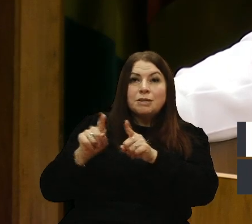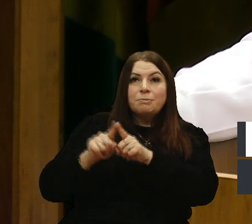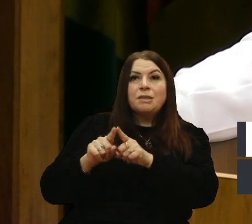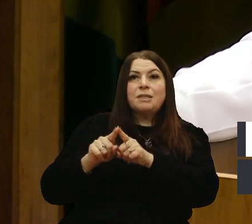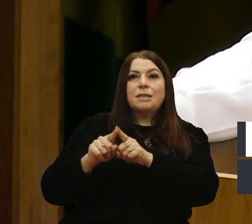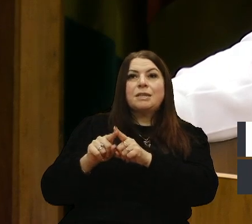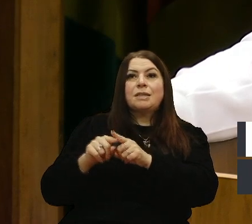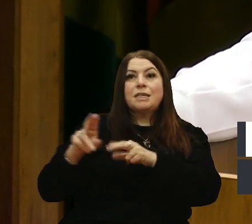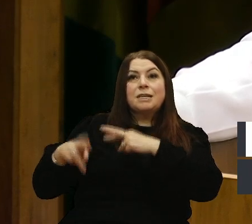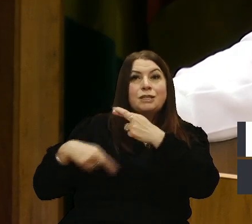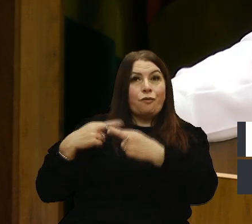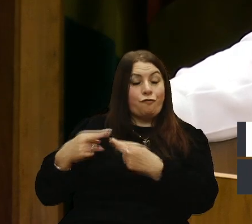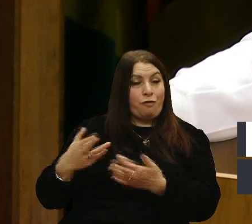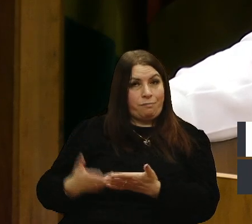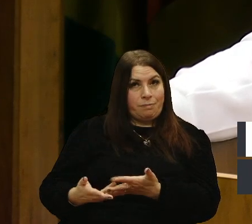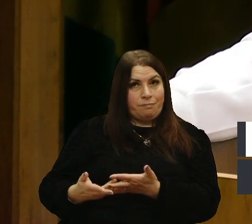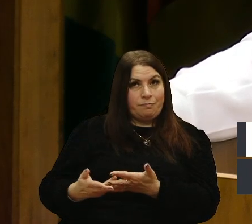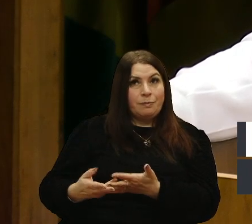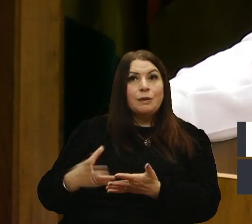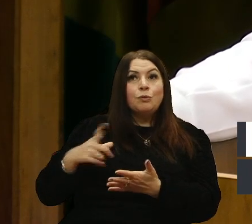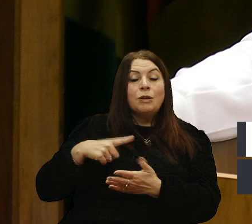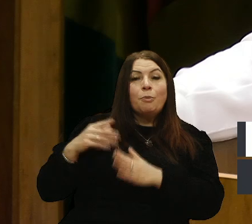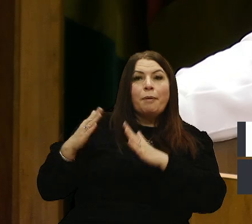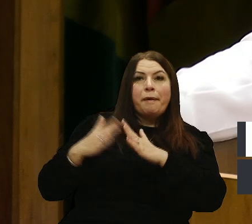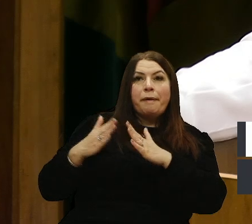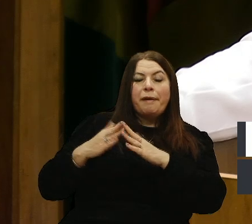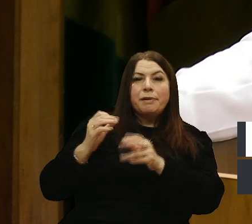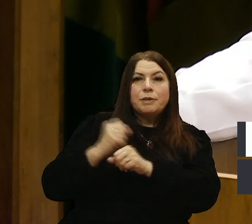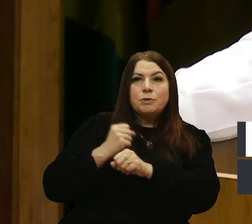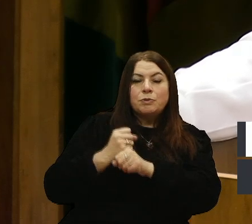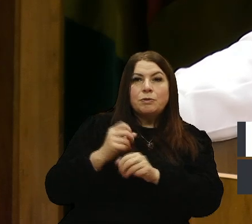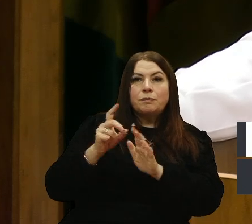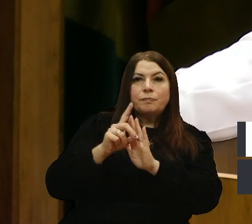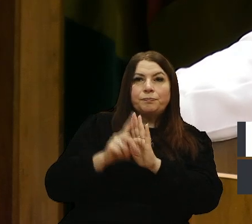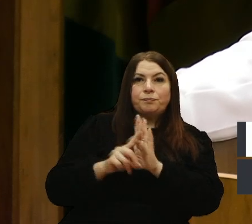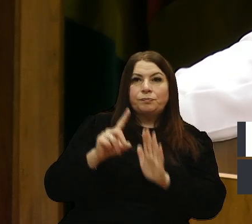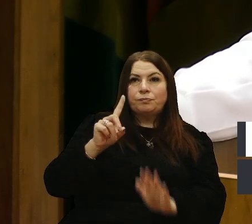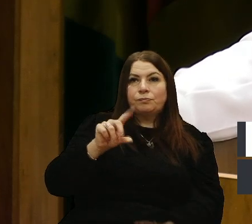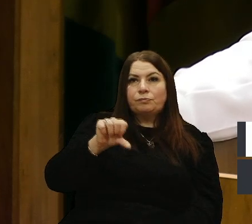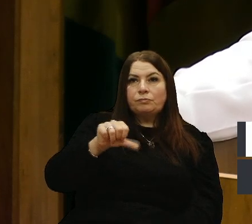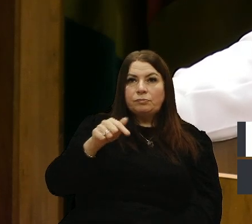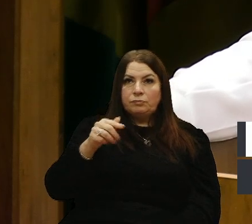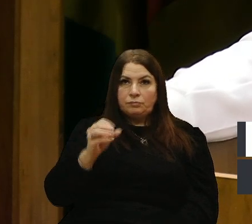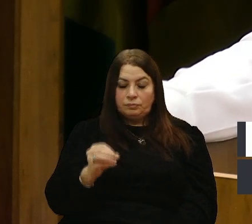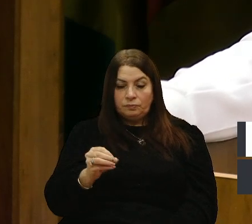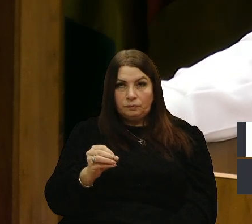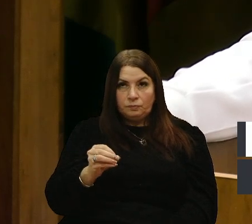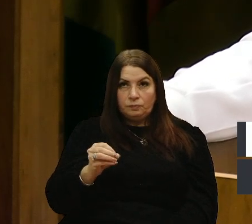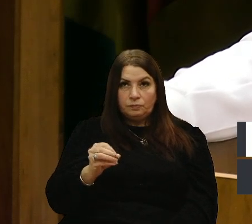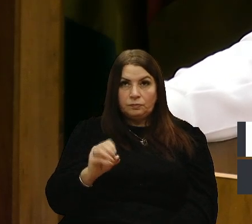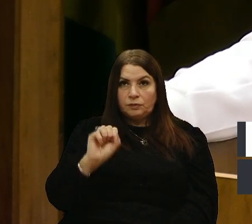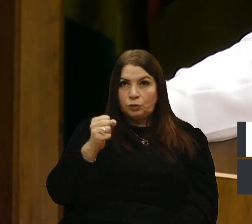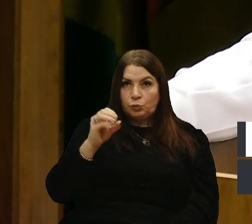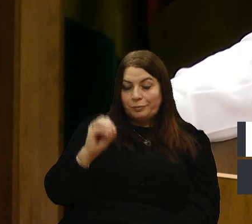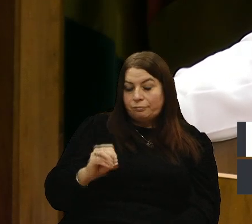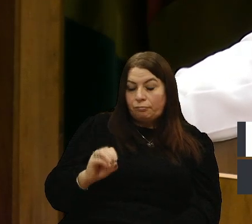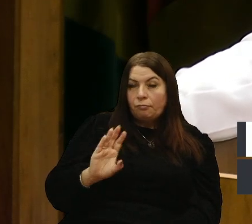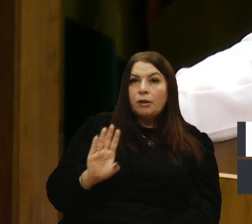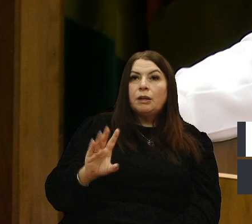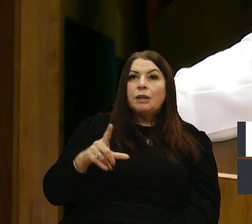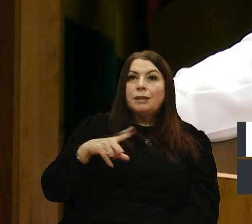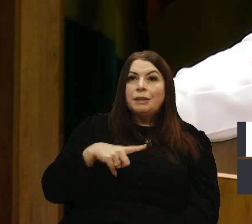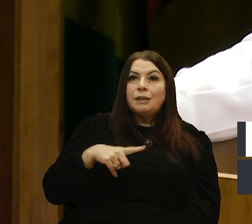questões das reformas. Você tem uma casa construída da década de 70, da década de 80, que